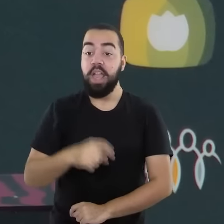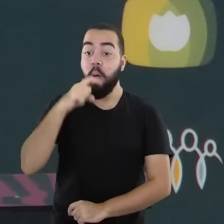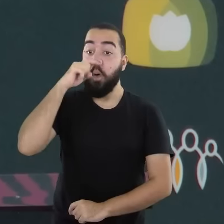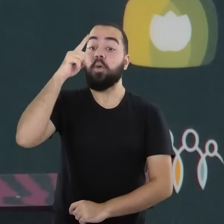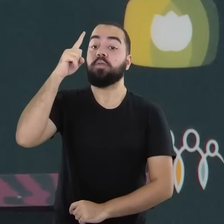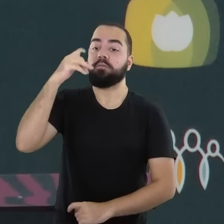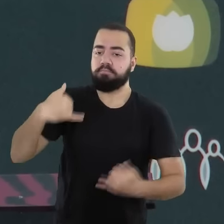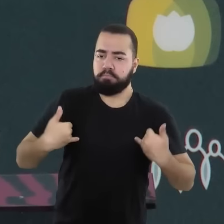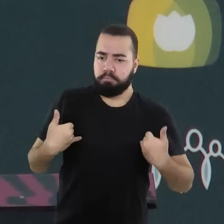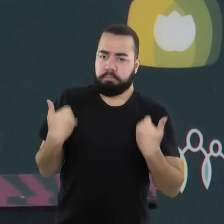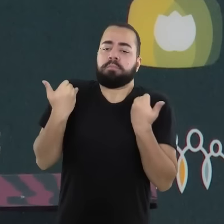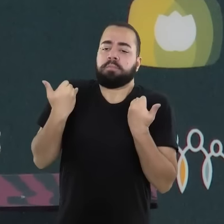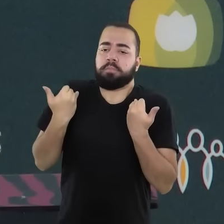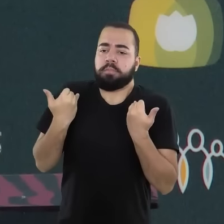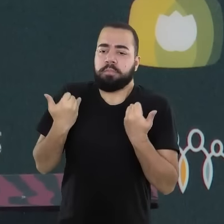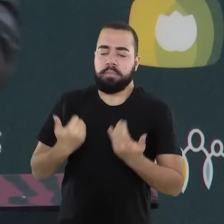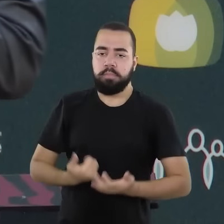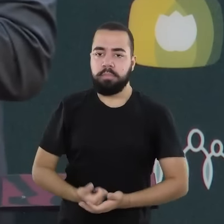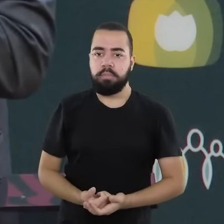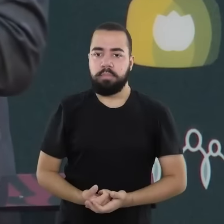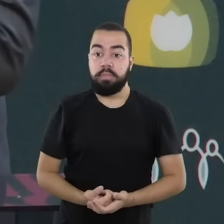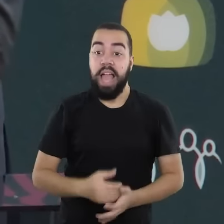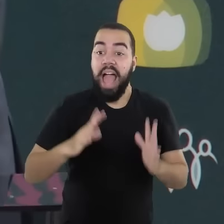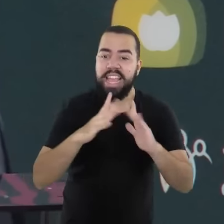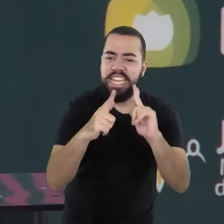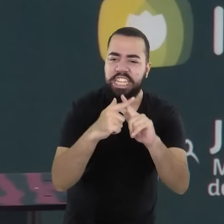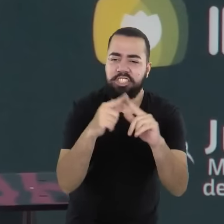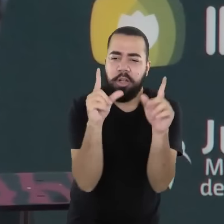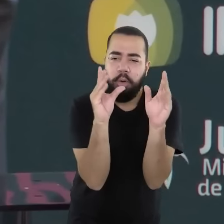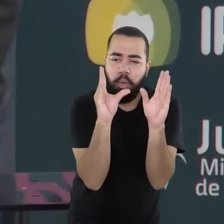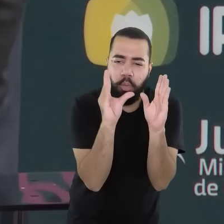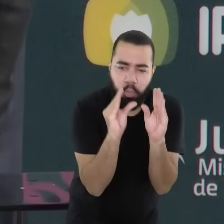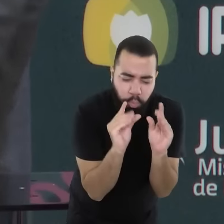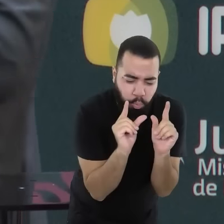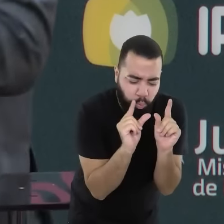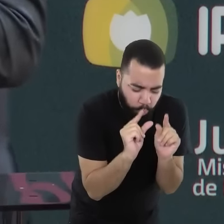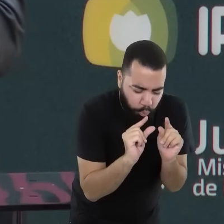Soberba. O que está matando a igreja? Soberba.